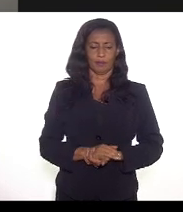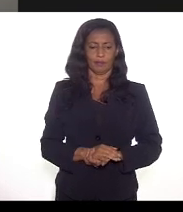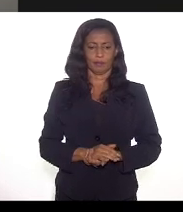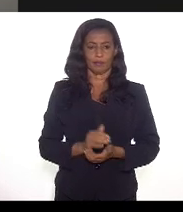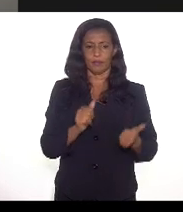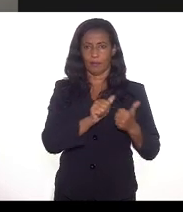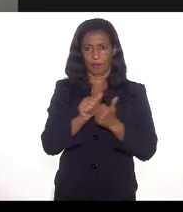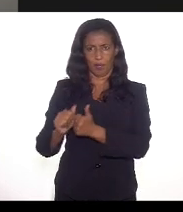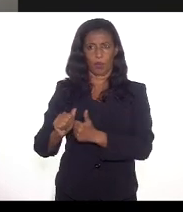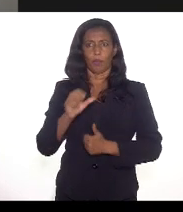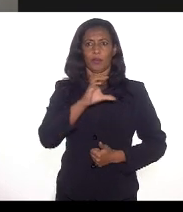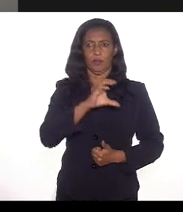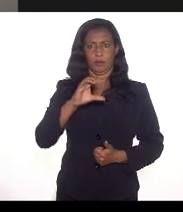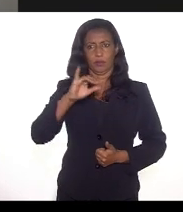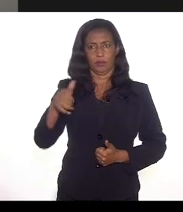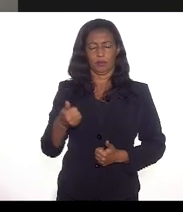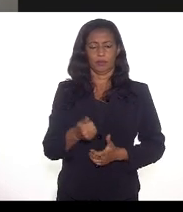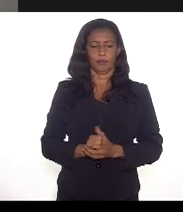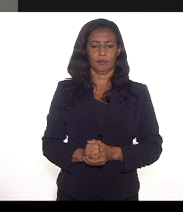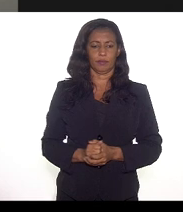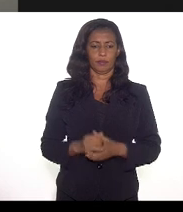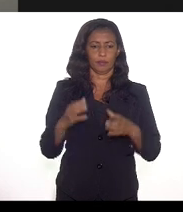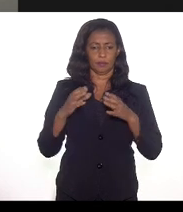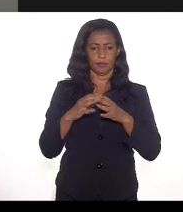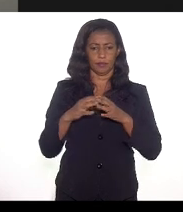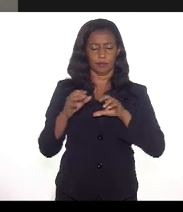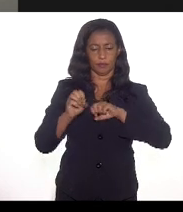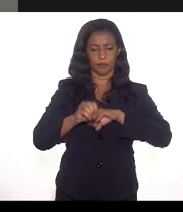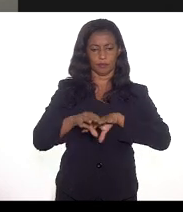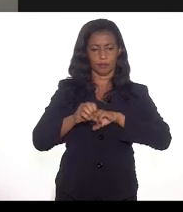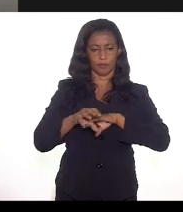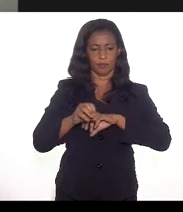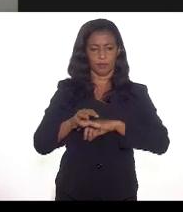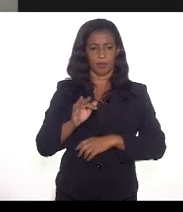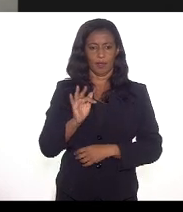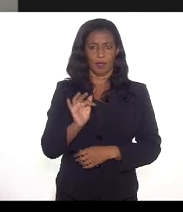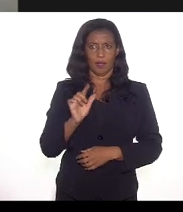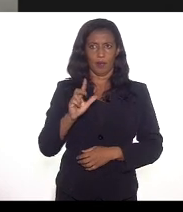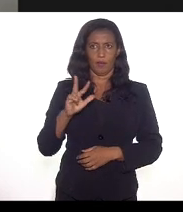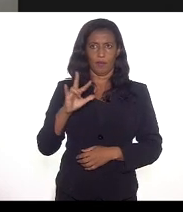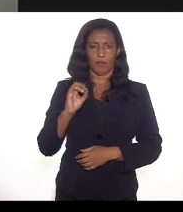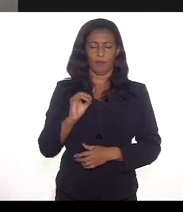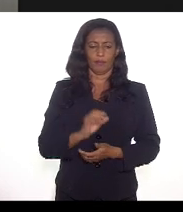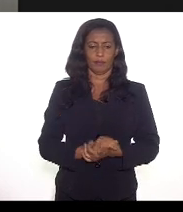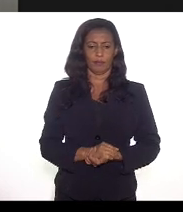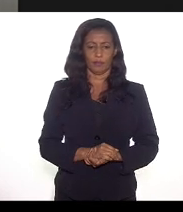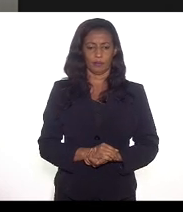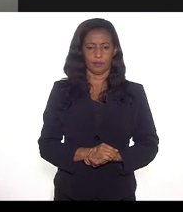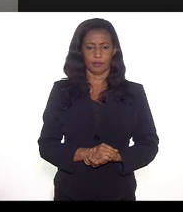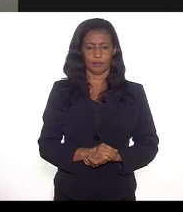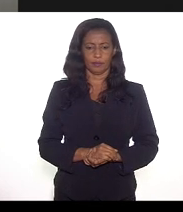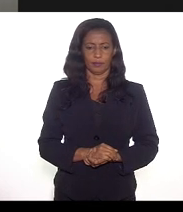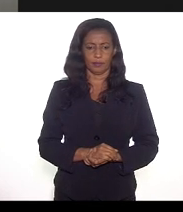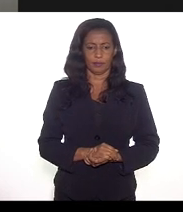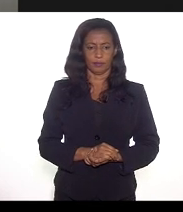Acompanho o parecer da CCJ. Pela Comissão de Educação, deputado Flávio Serafini.